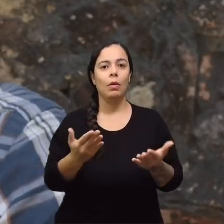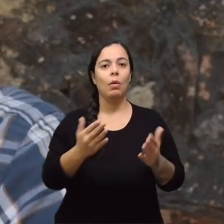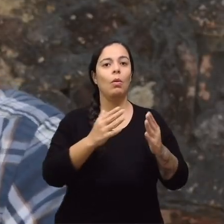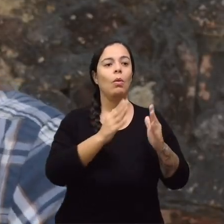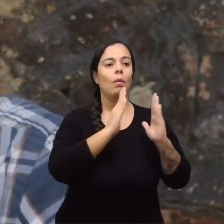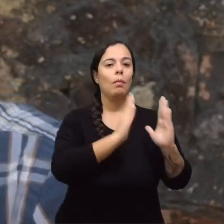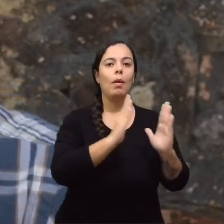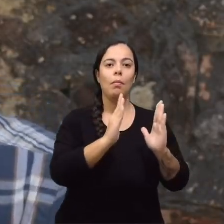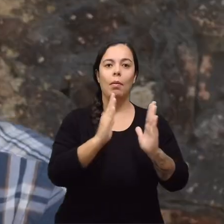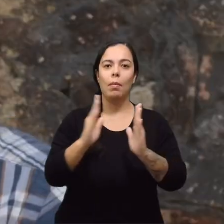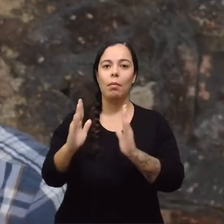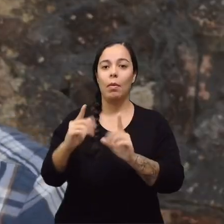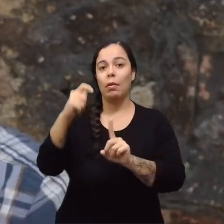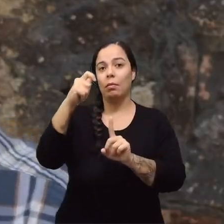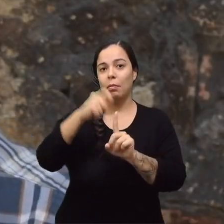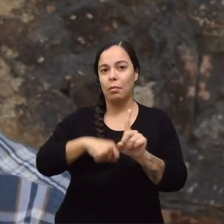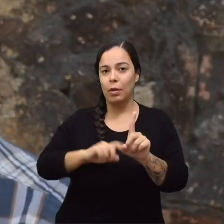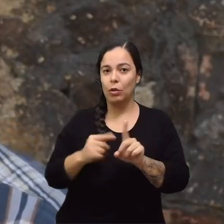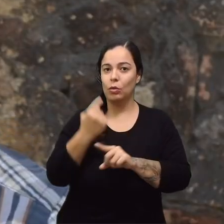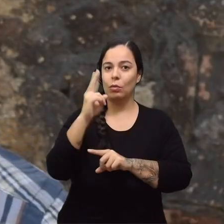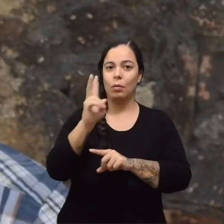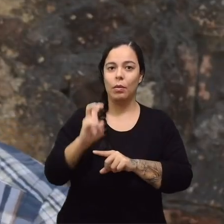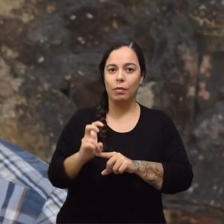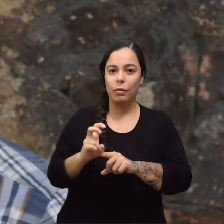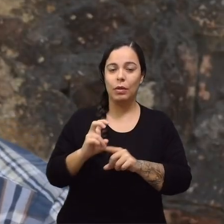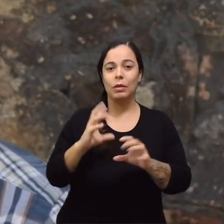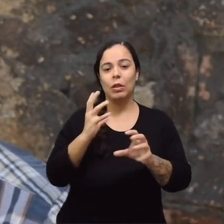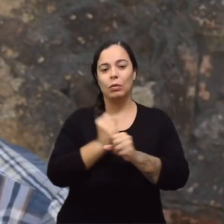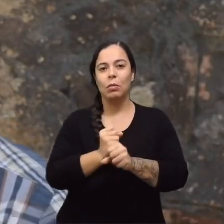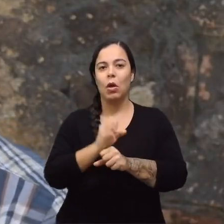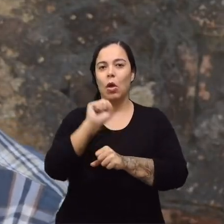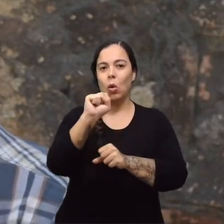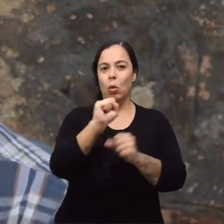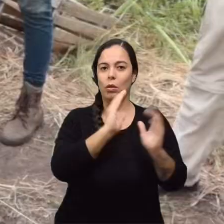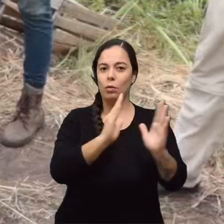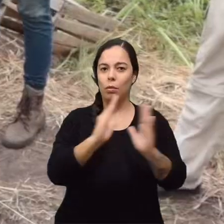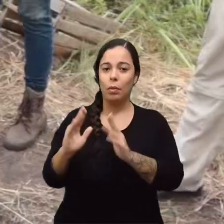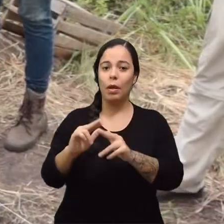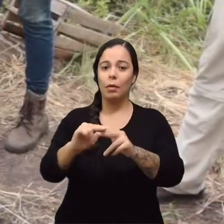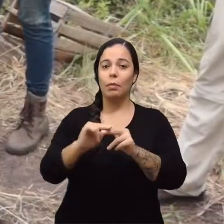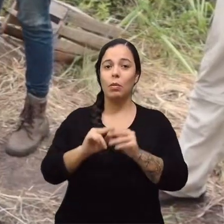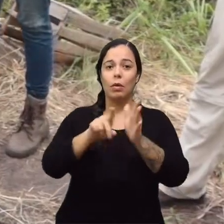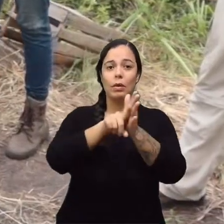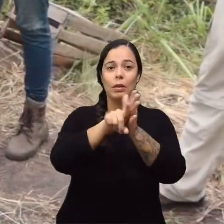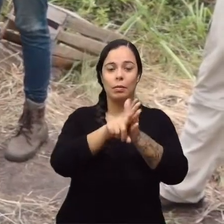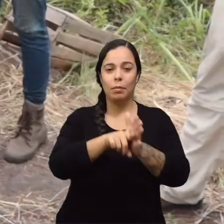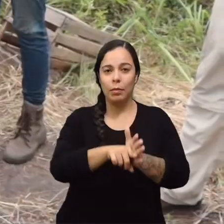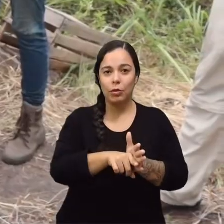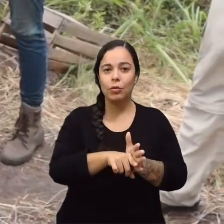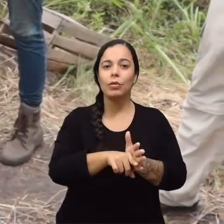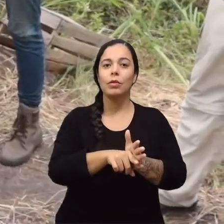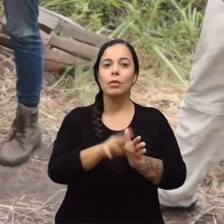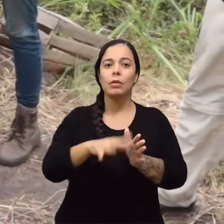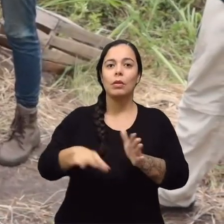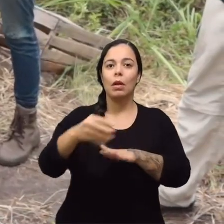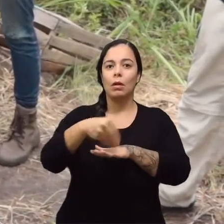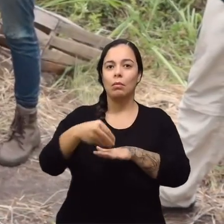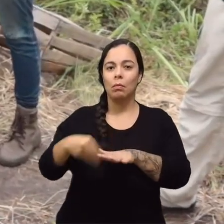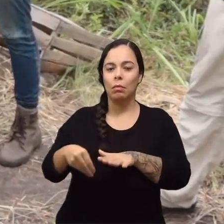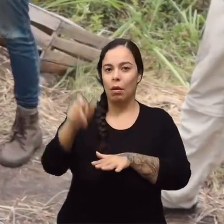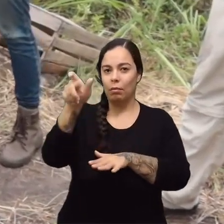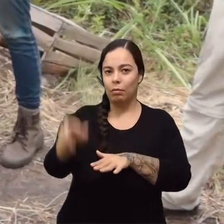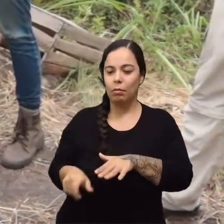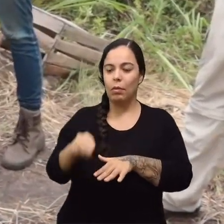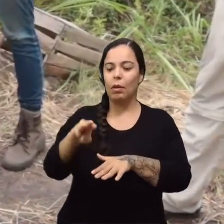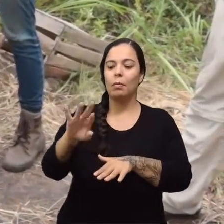né? Então são etapas, né, mensais, né, 8 etapas, e por conta da pesquisa realizada pela